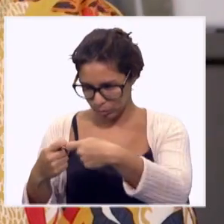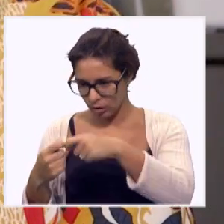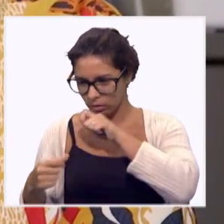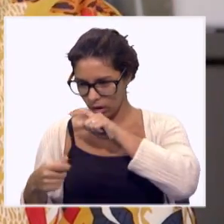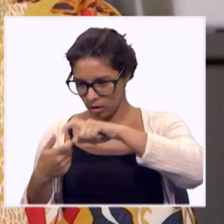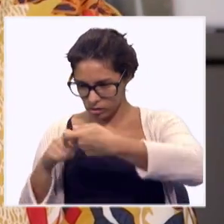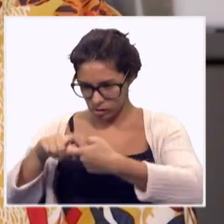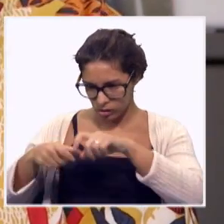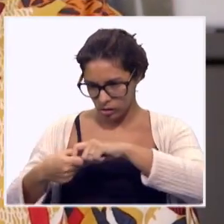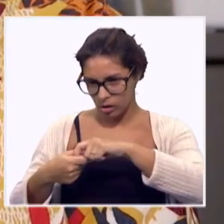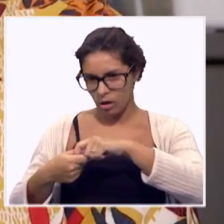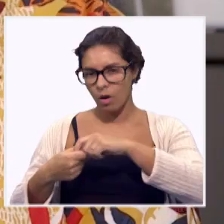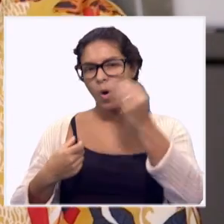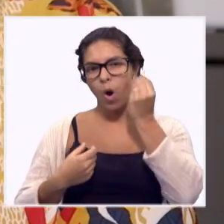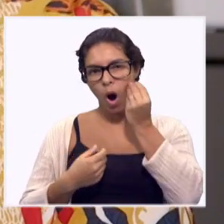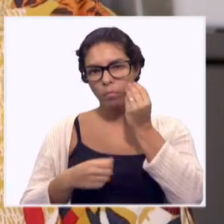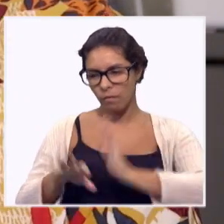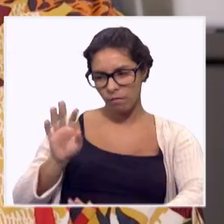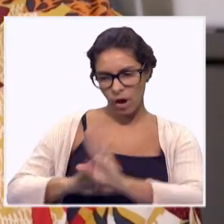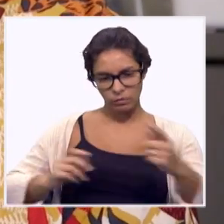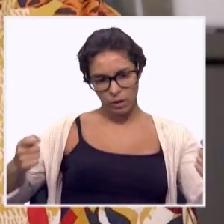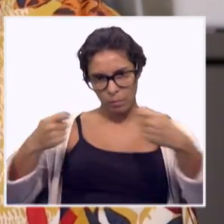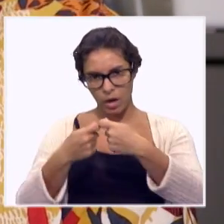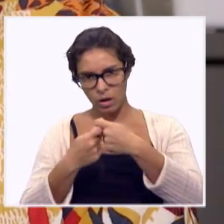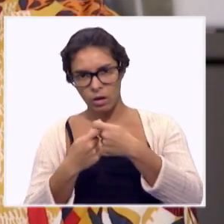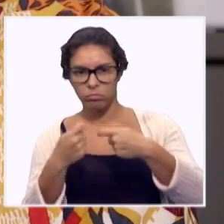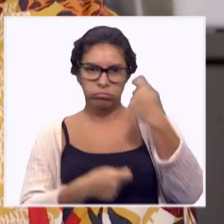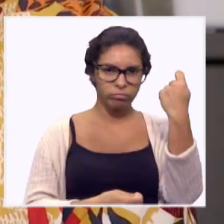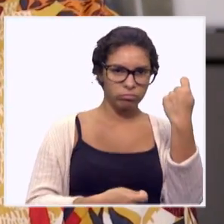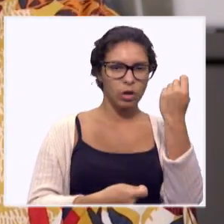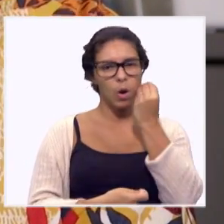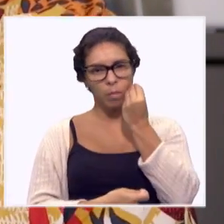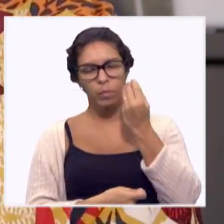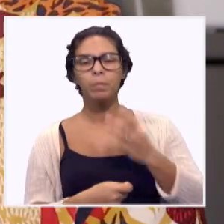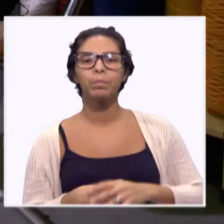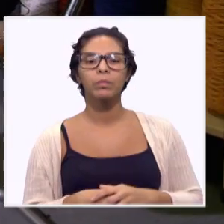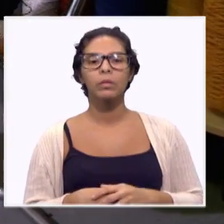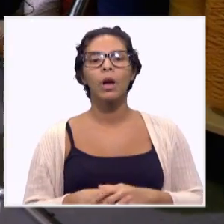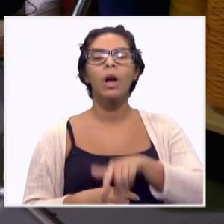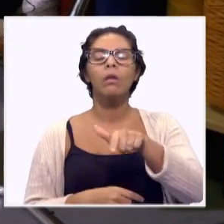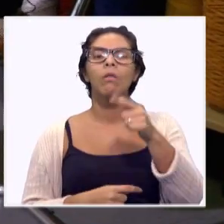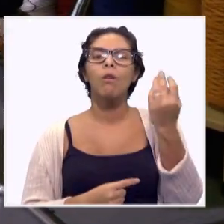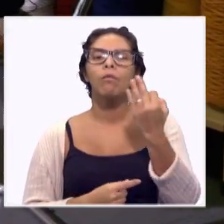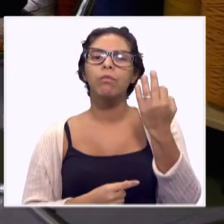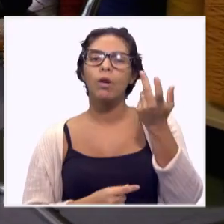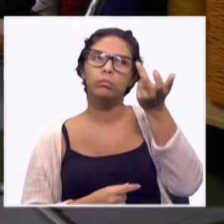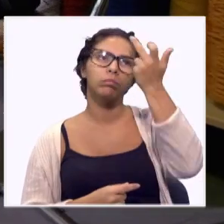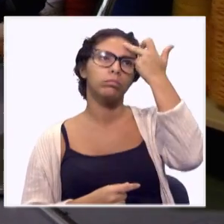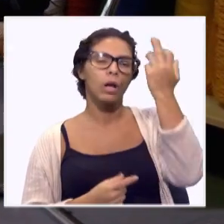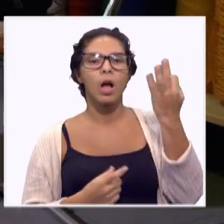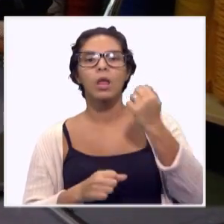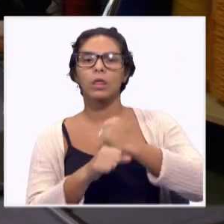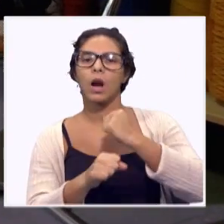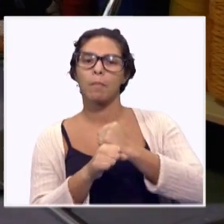eles e como é que eu os posso ligar. E qual é que foi... Há algum trabalho que te